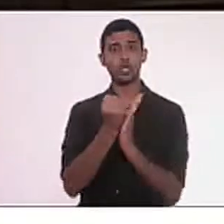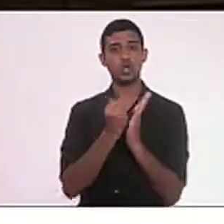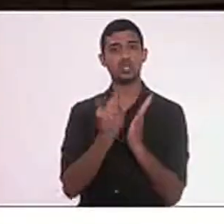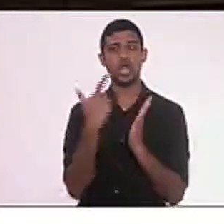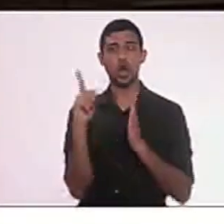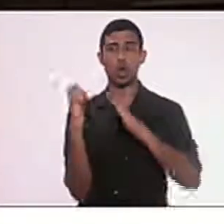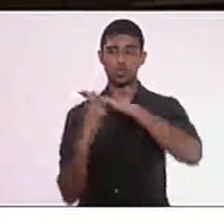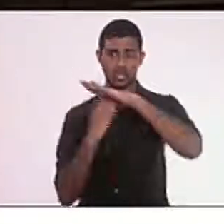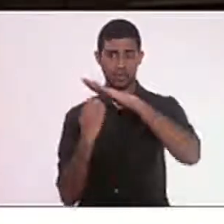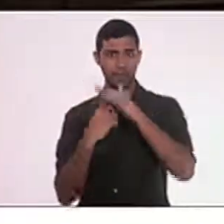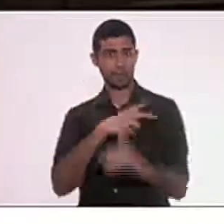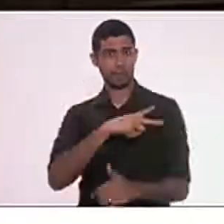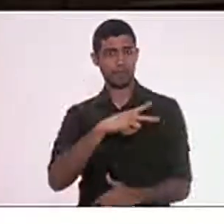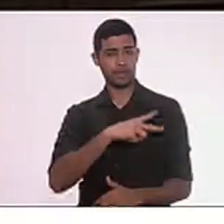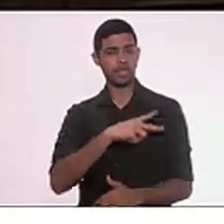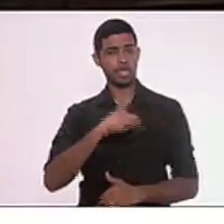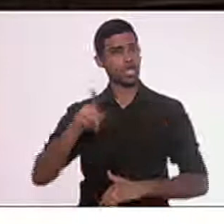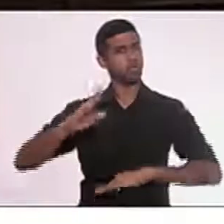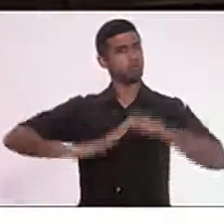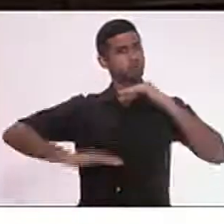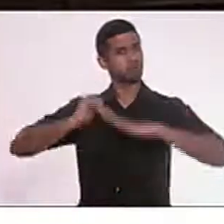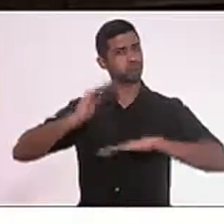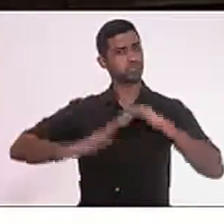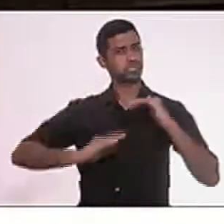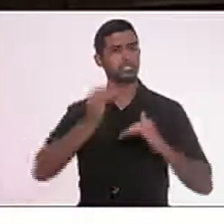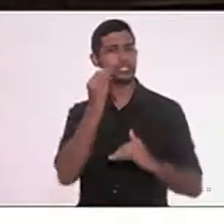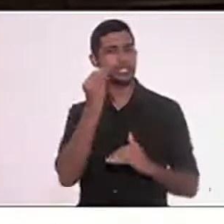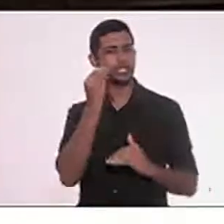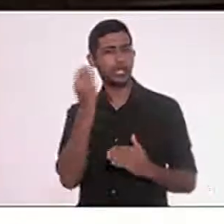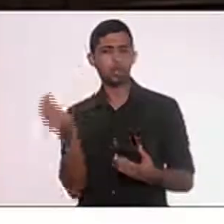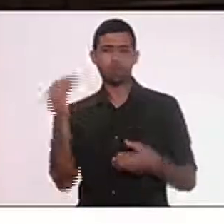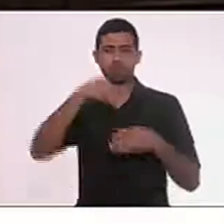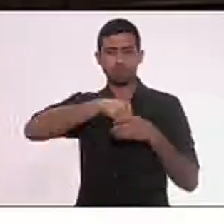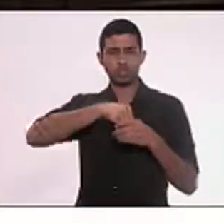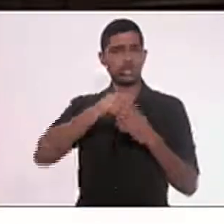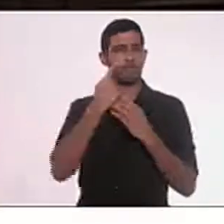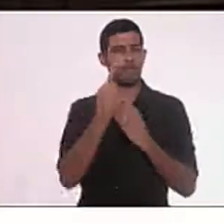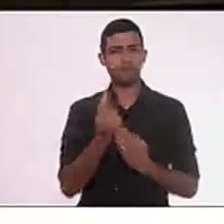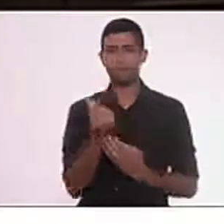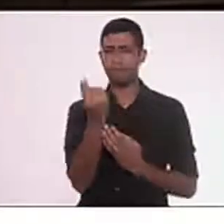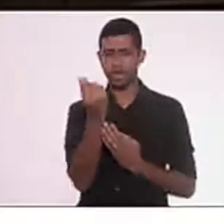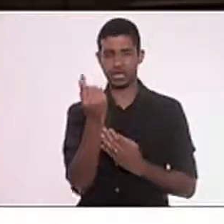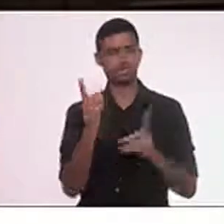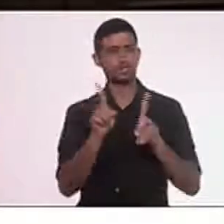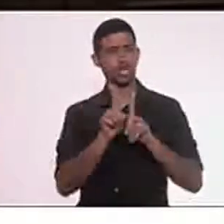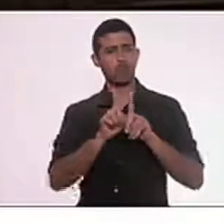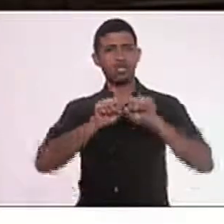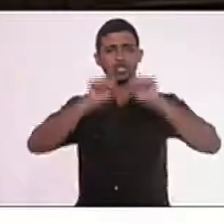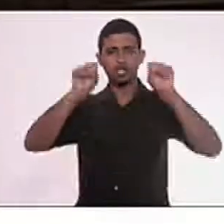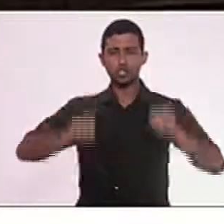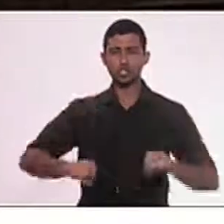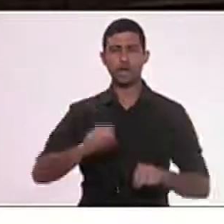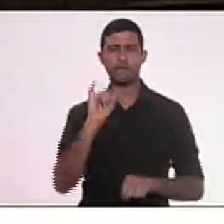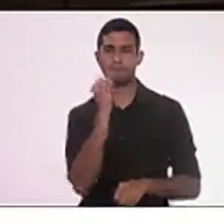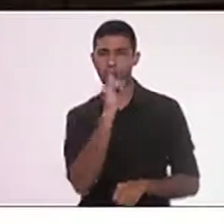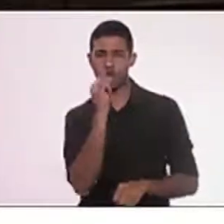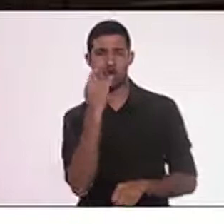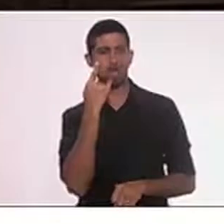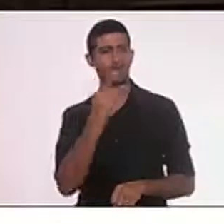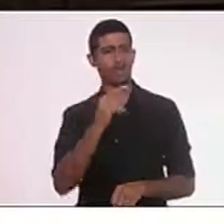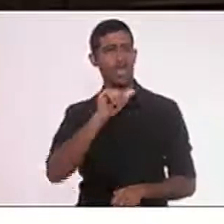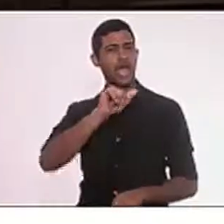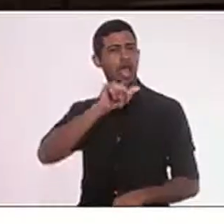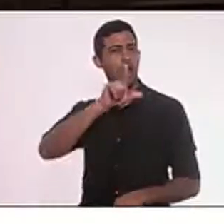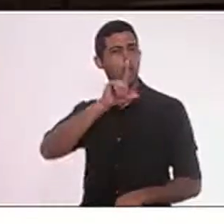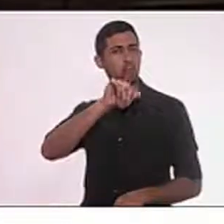entidade privada especializada que vai implantar a Câmara de Compensação Tarifária, com sistema eletrônico, auditável,